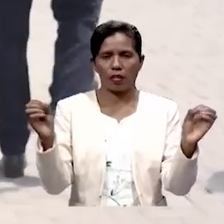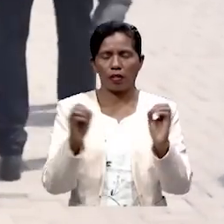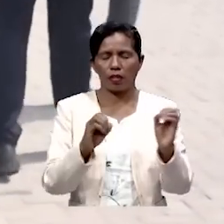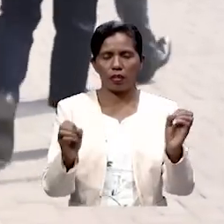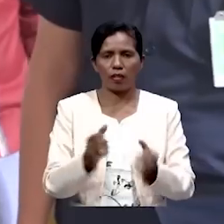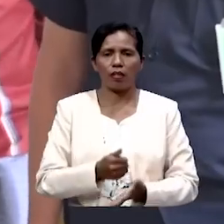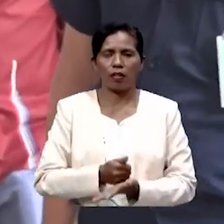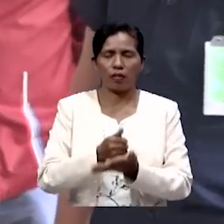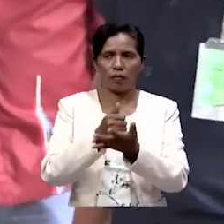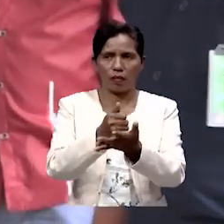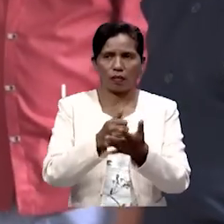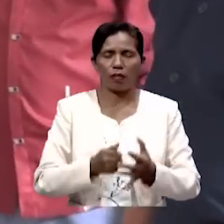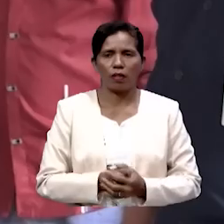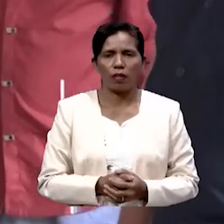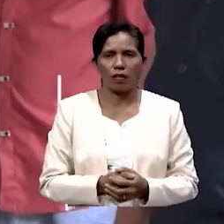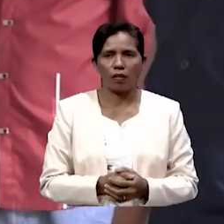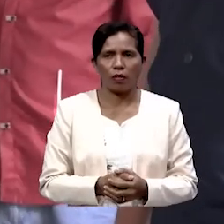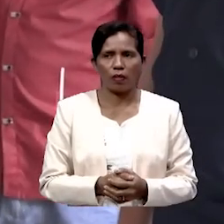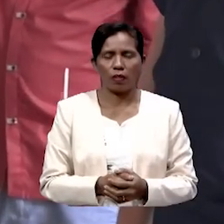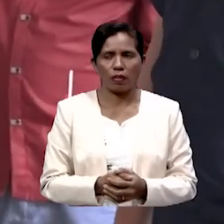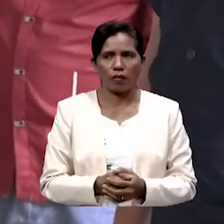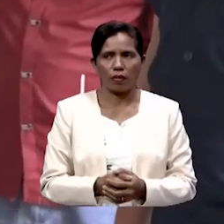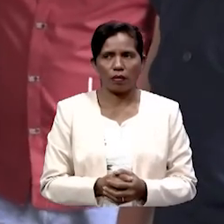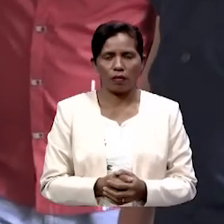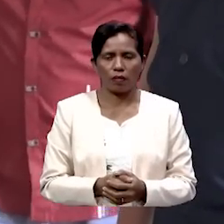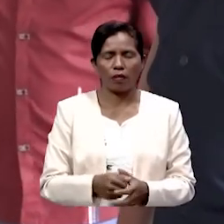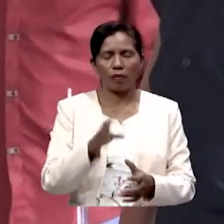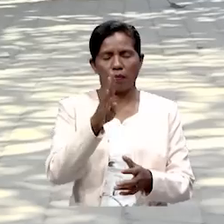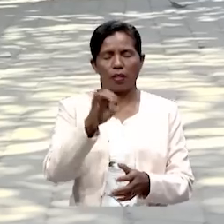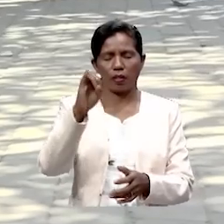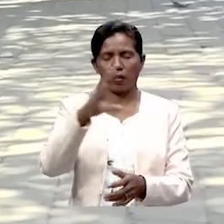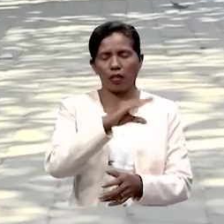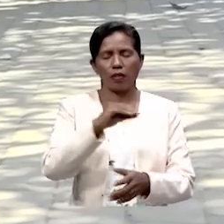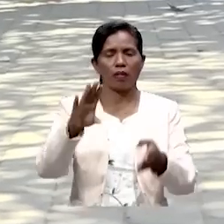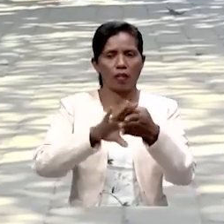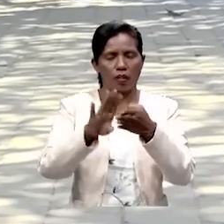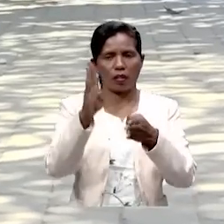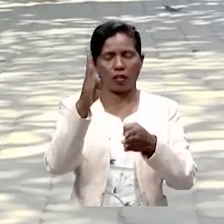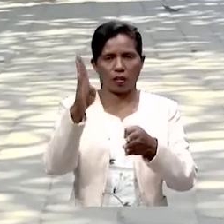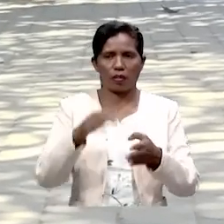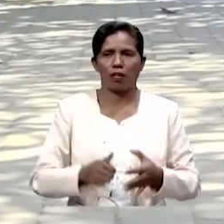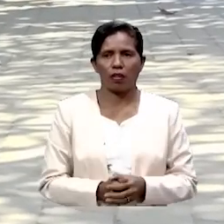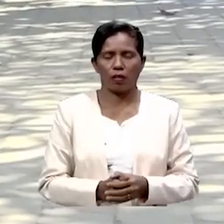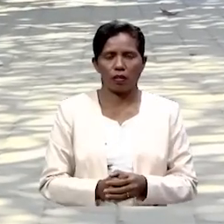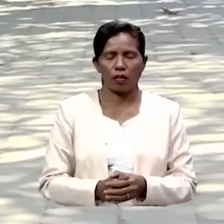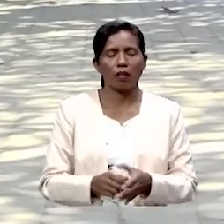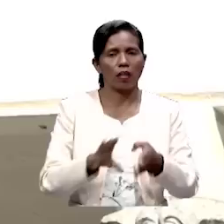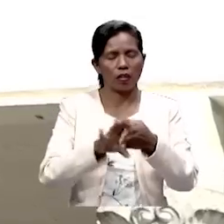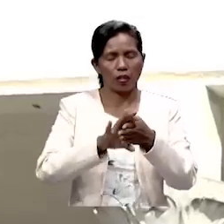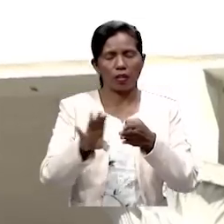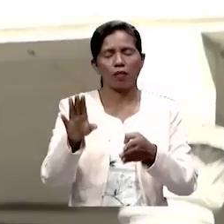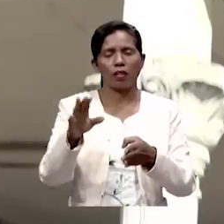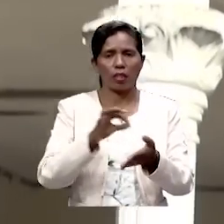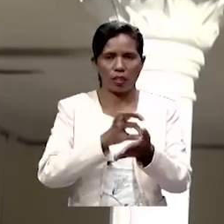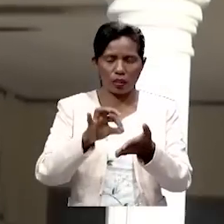para obter o documento BI ou eleitoral, cartão de registro,